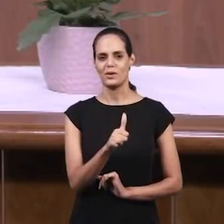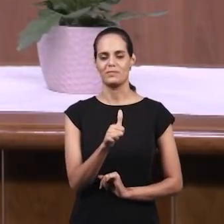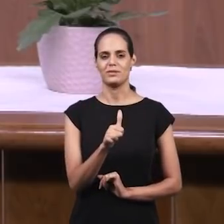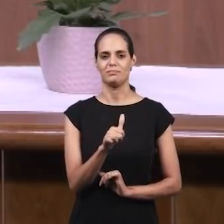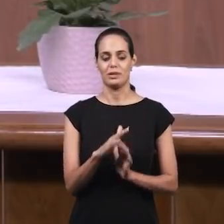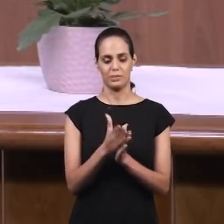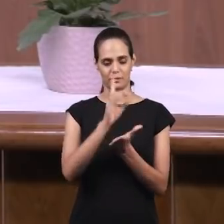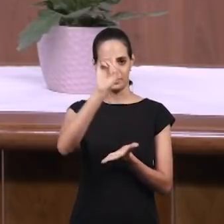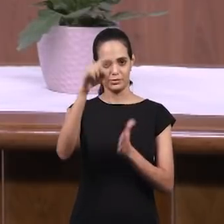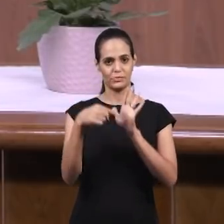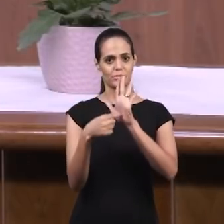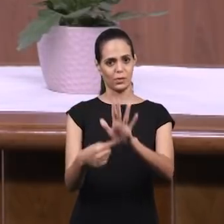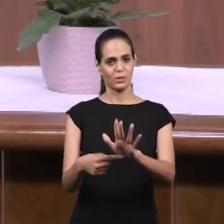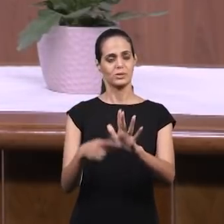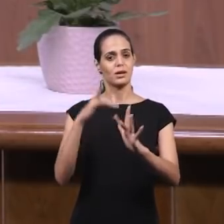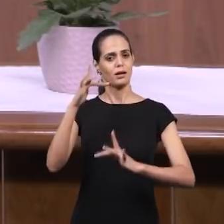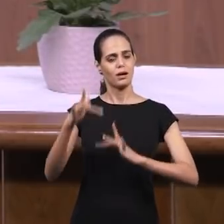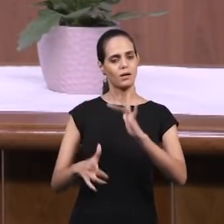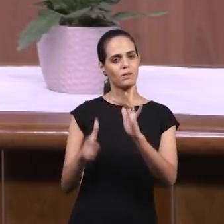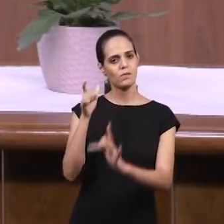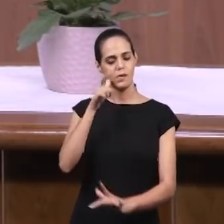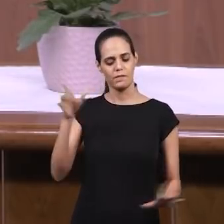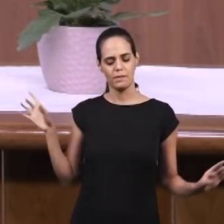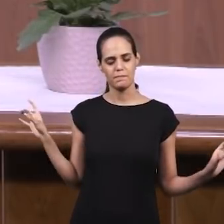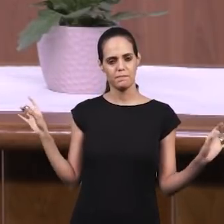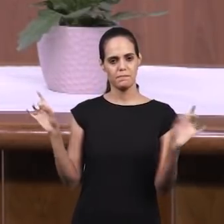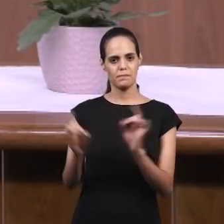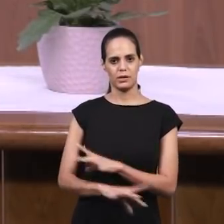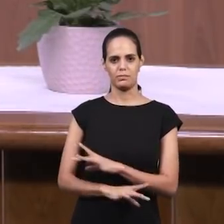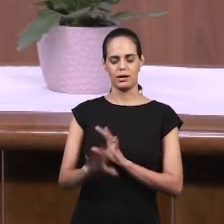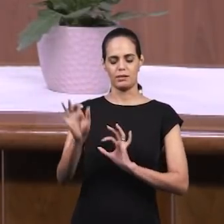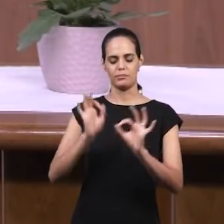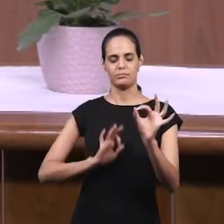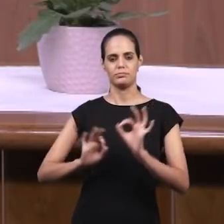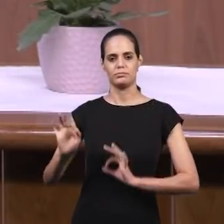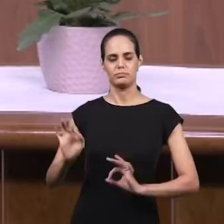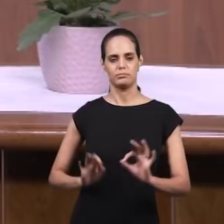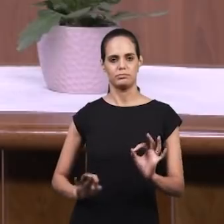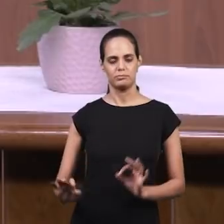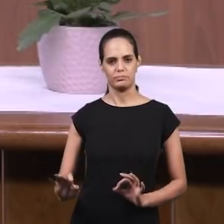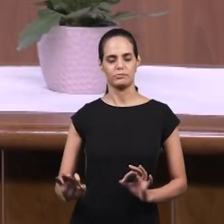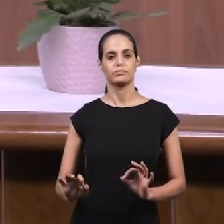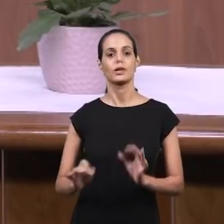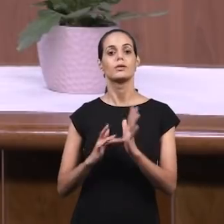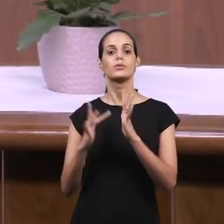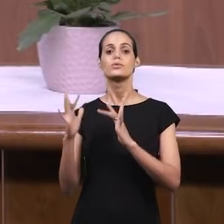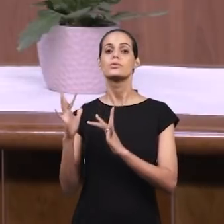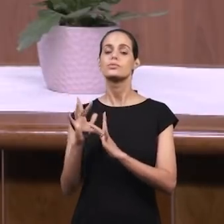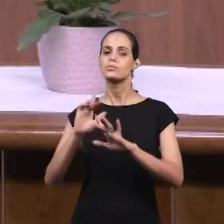noiva ataviada, a noiva preparada. E o Senhor Jesus, nas suas